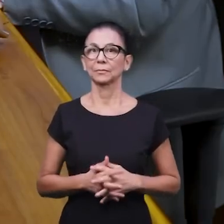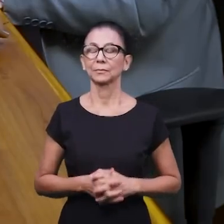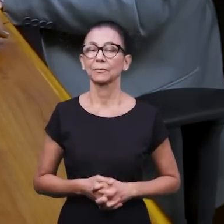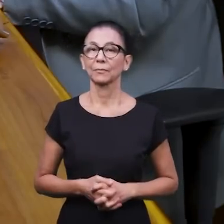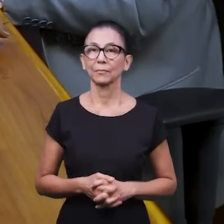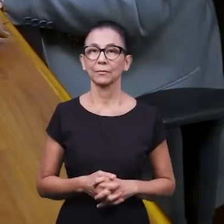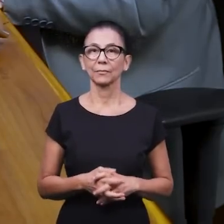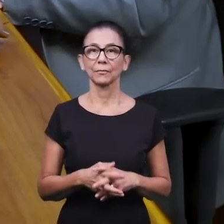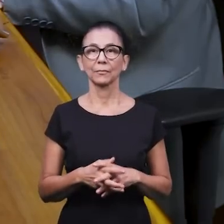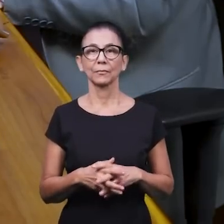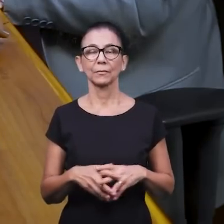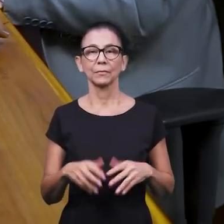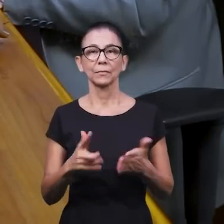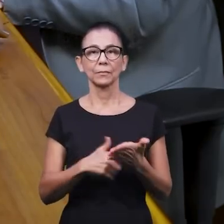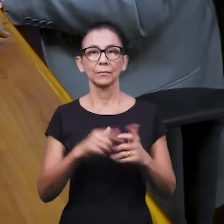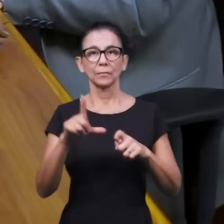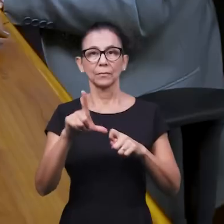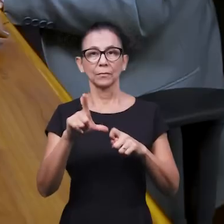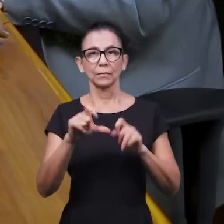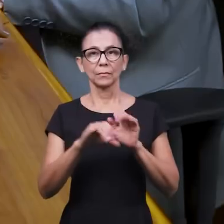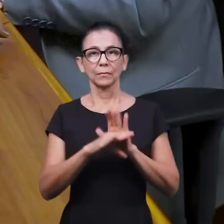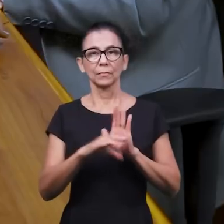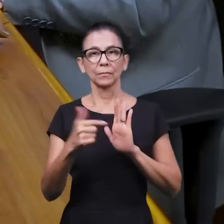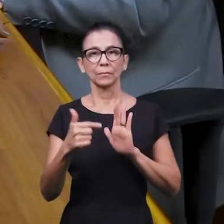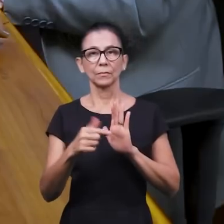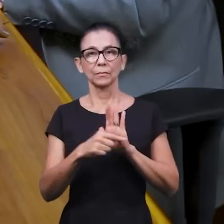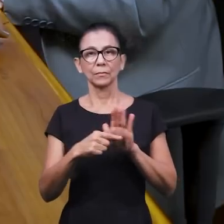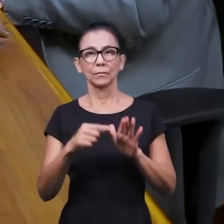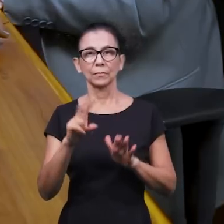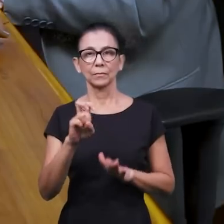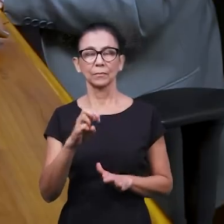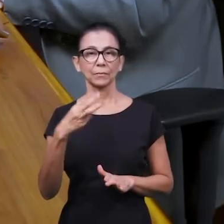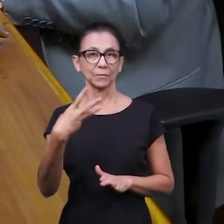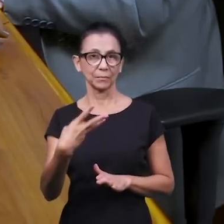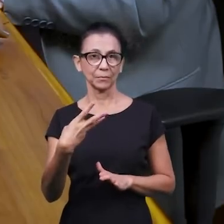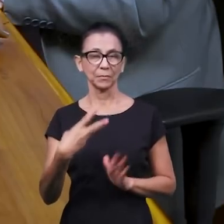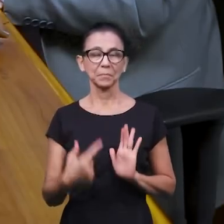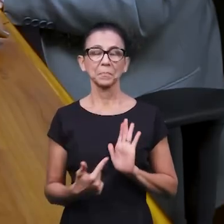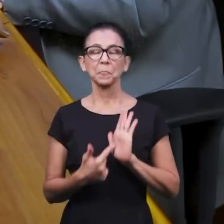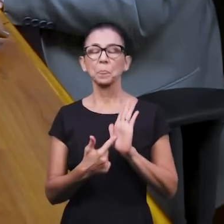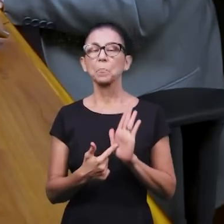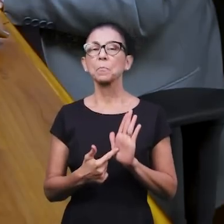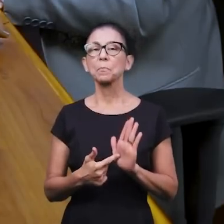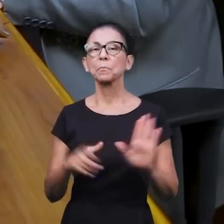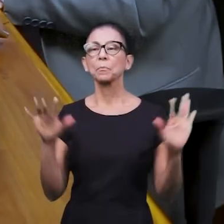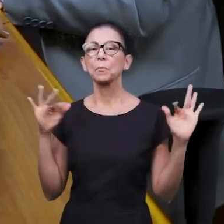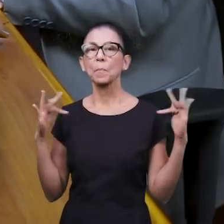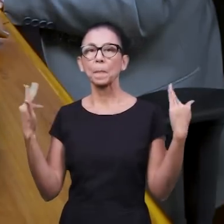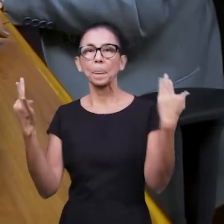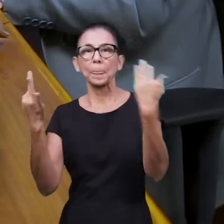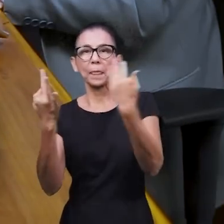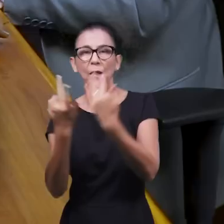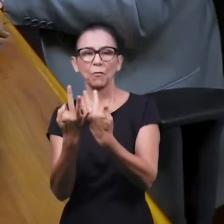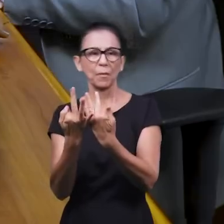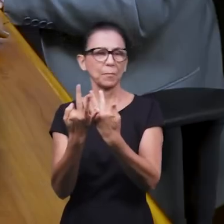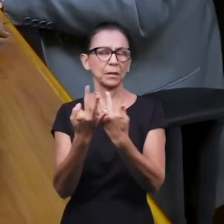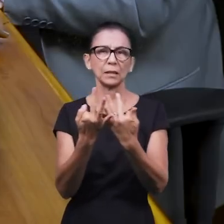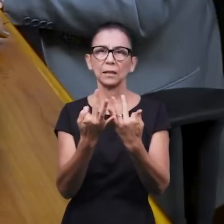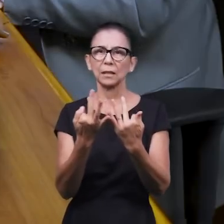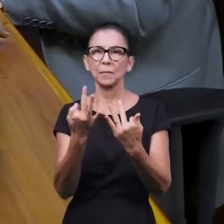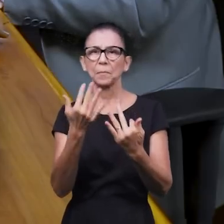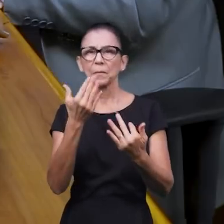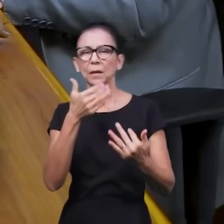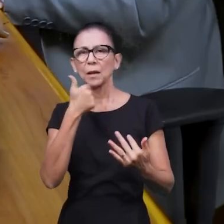Lucas 12, né? 12:53, acho que esse mesmo não falha a memória, 12:53, a família, o pai está dividido contra o